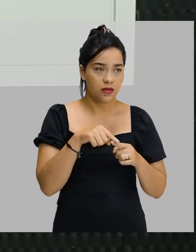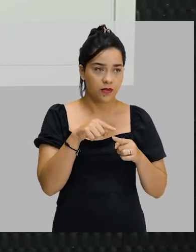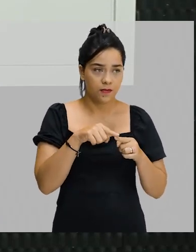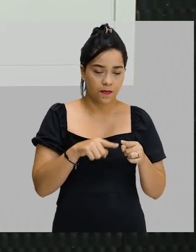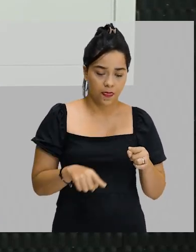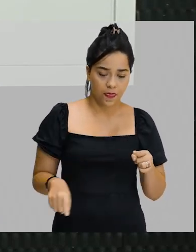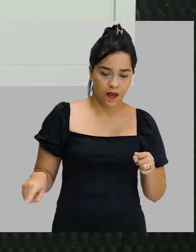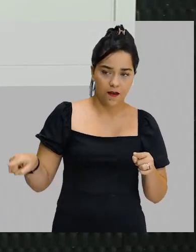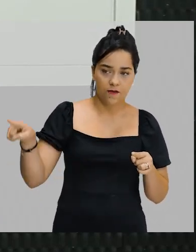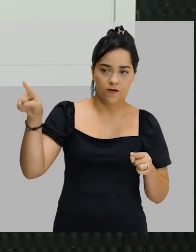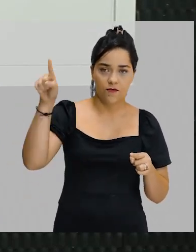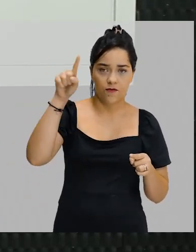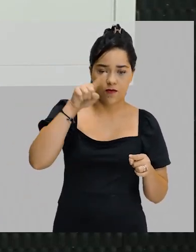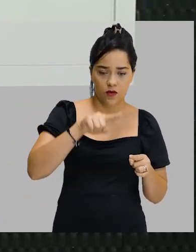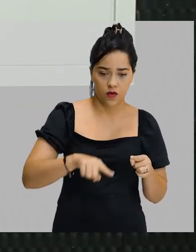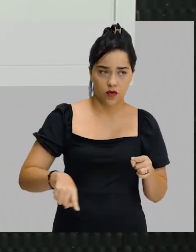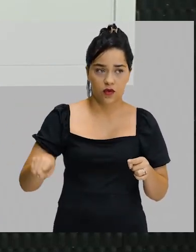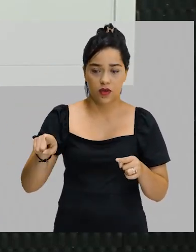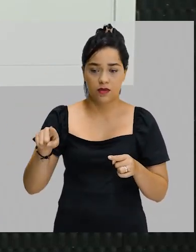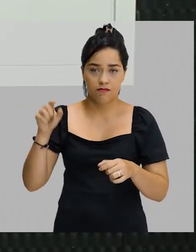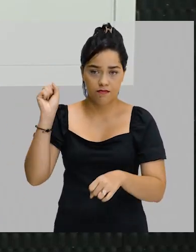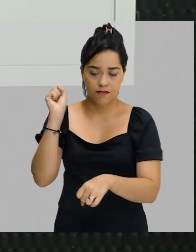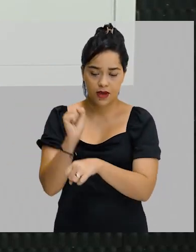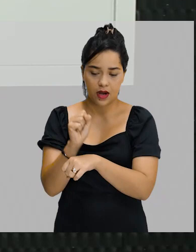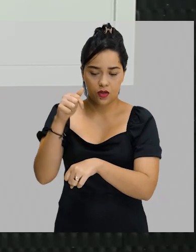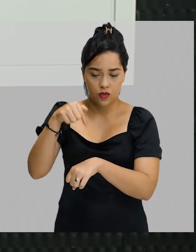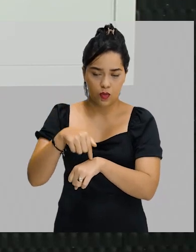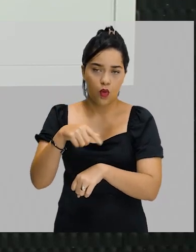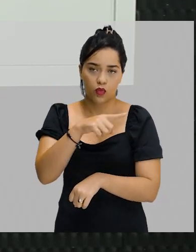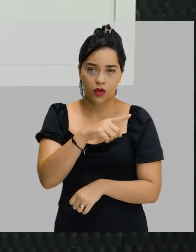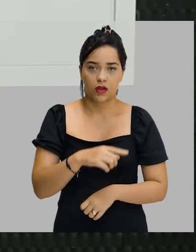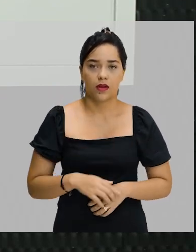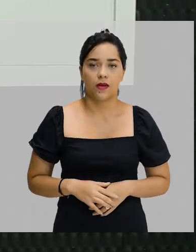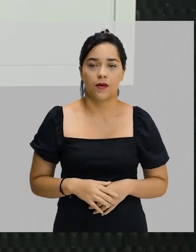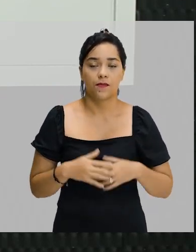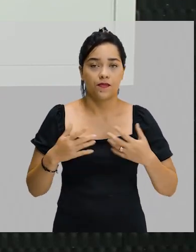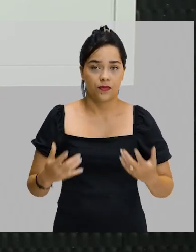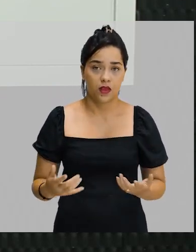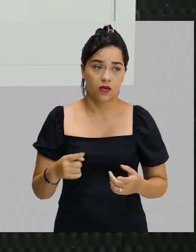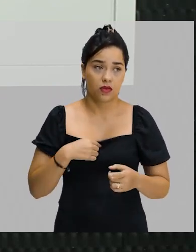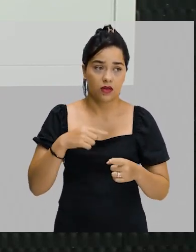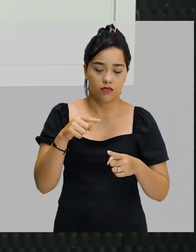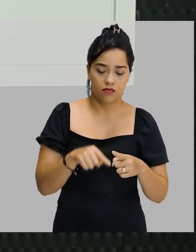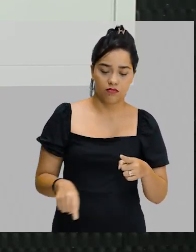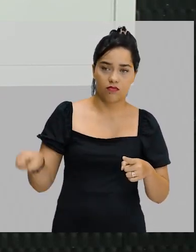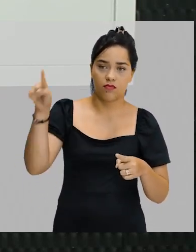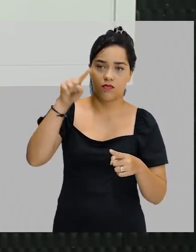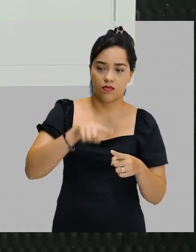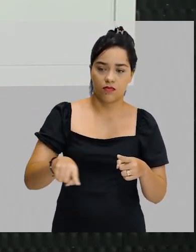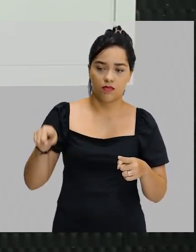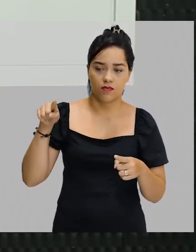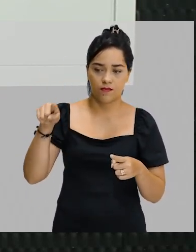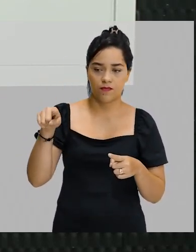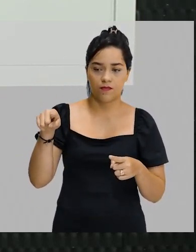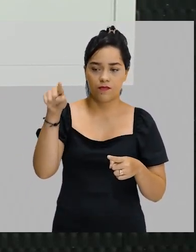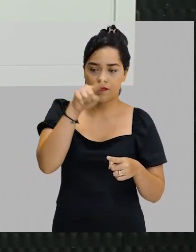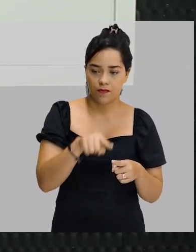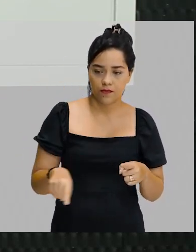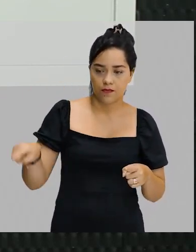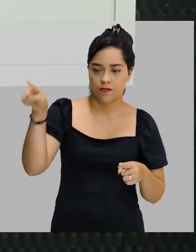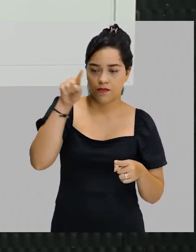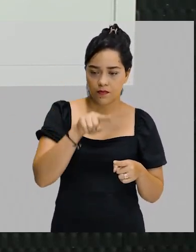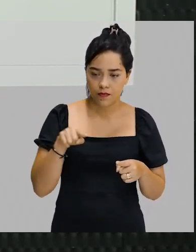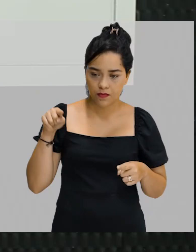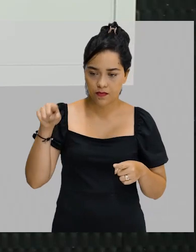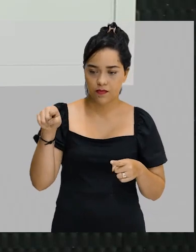né, dar a volta completa e chegar no mesmo ponto. Tá ok? Então ele vai ficar fazendo isso. Ó. Vai dar a volta completa e chegar